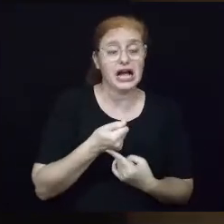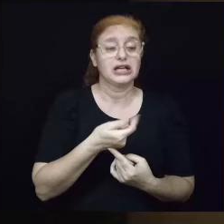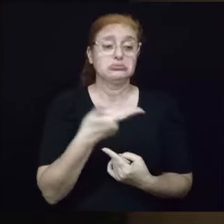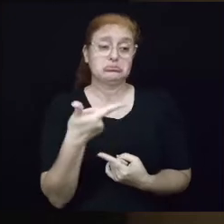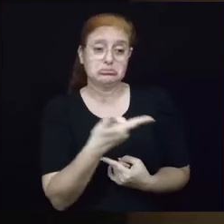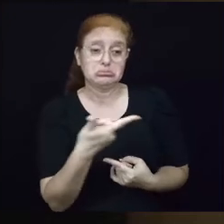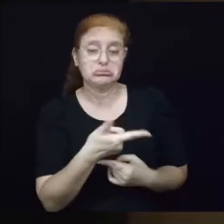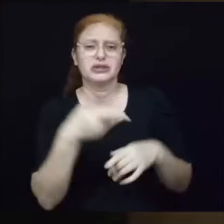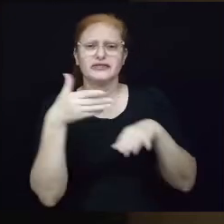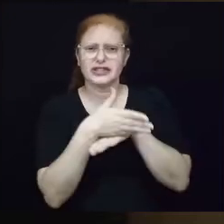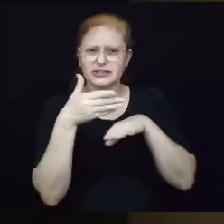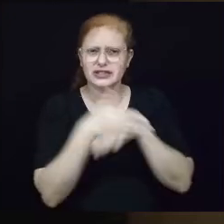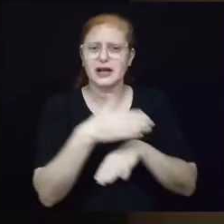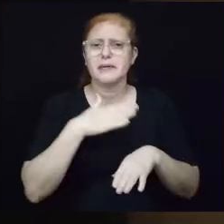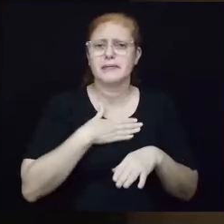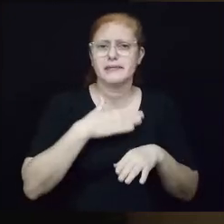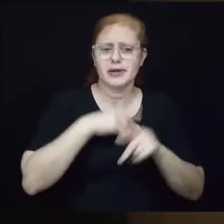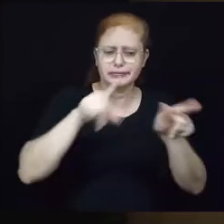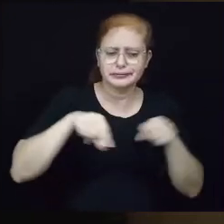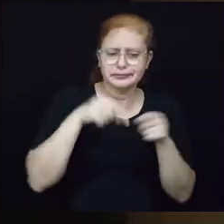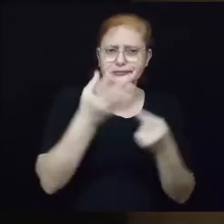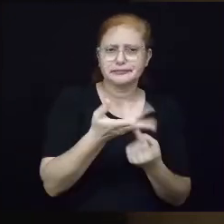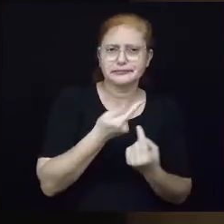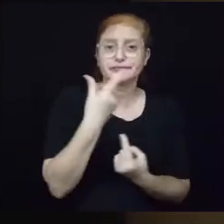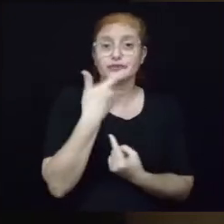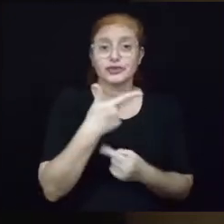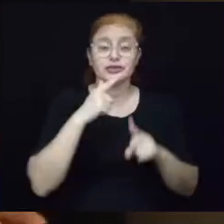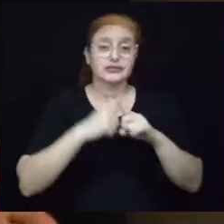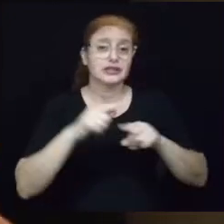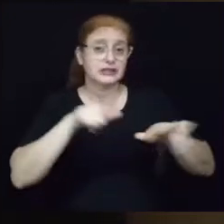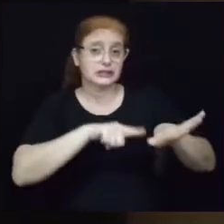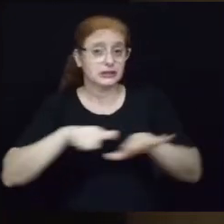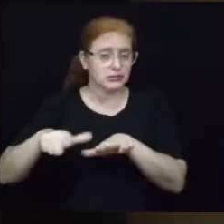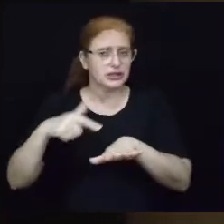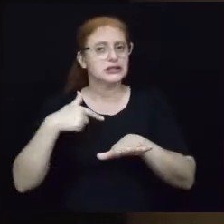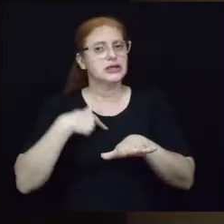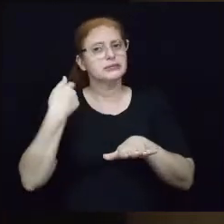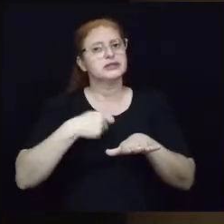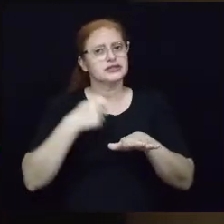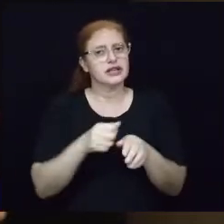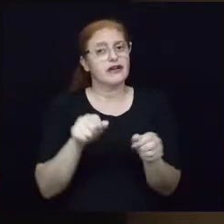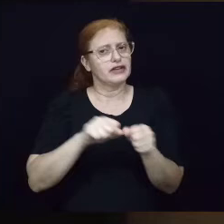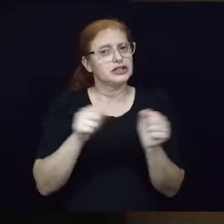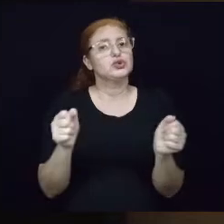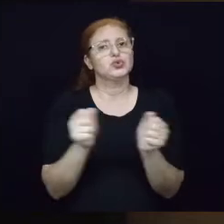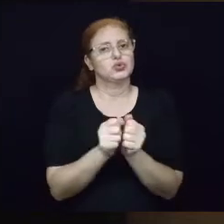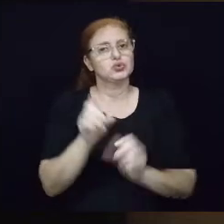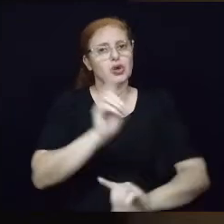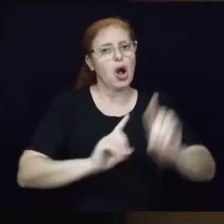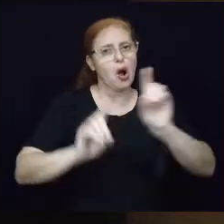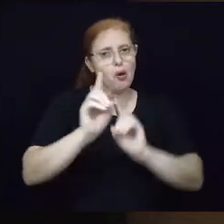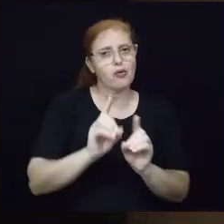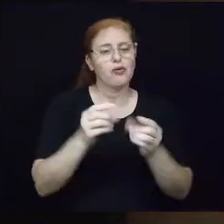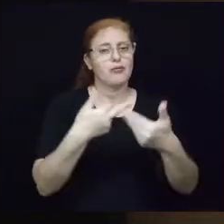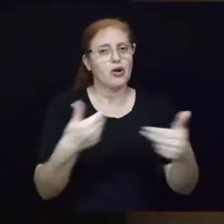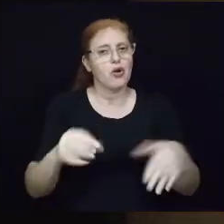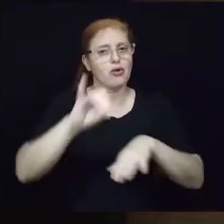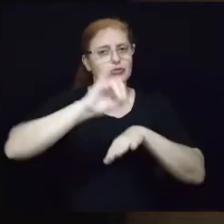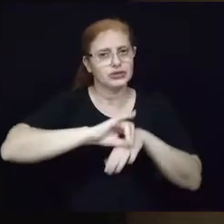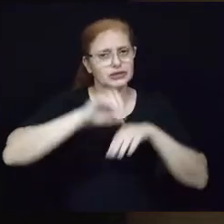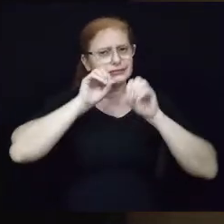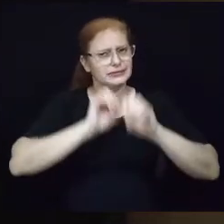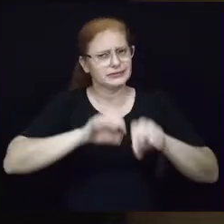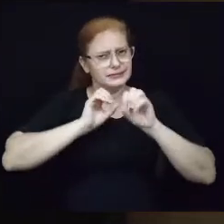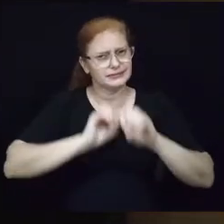eles frequentavam o meu ateliê, acho que 2 vezes por semana, e nessa hora eu tinha que descer e fazer junto com eles alguma coisa para poder